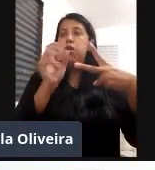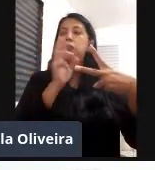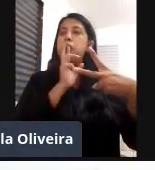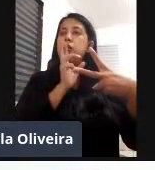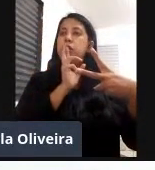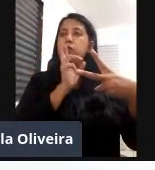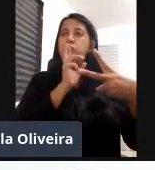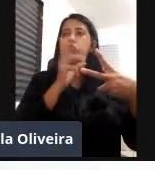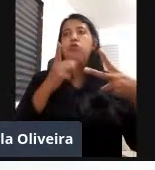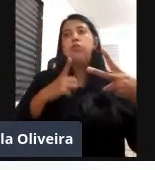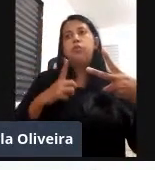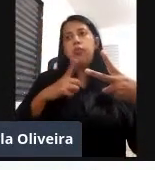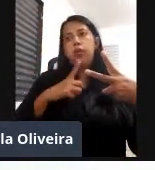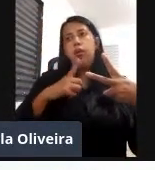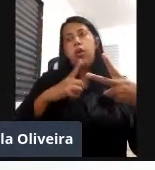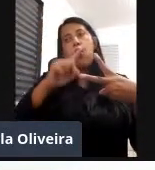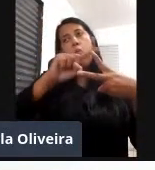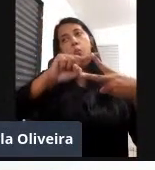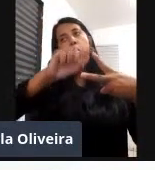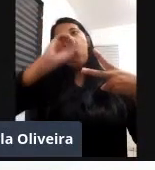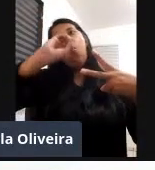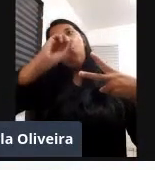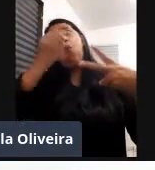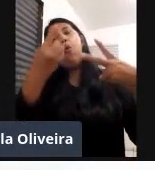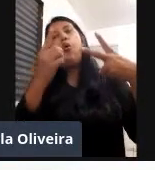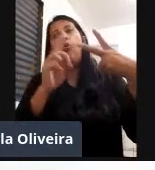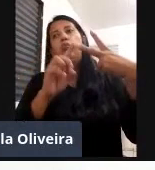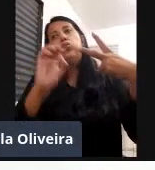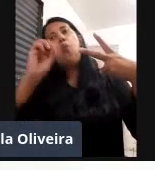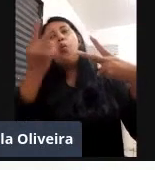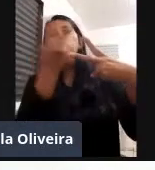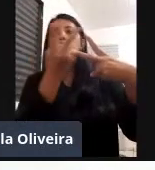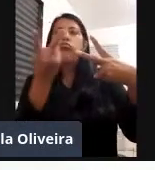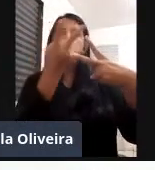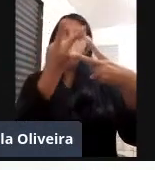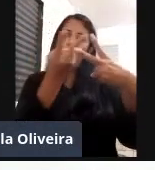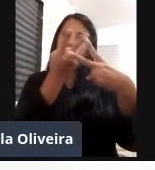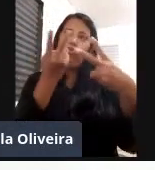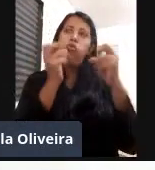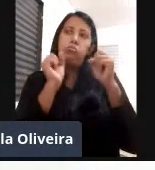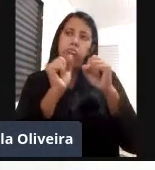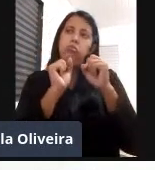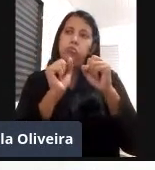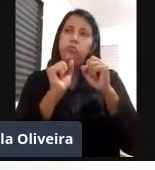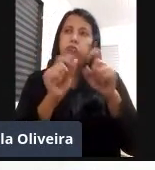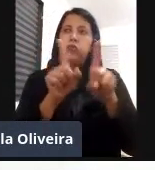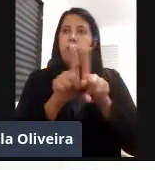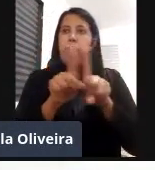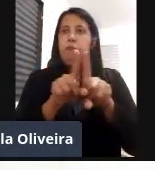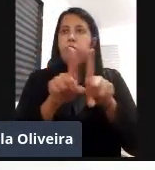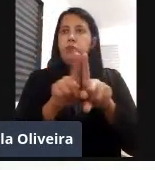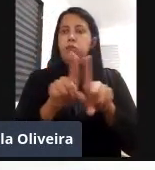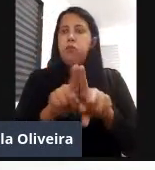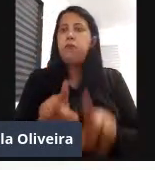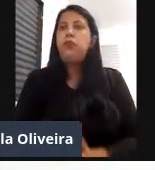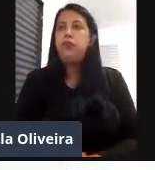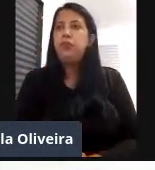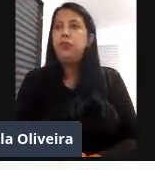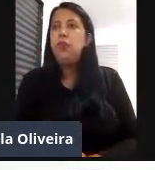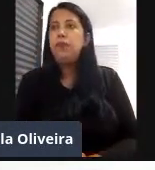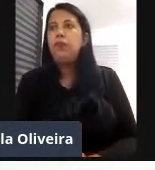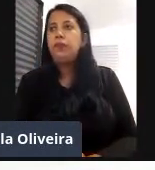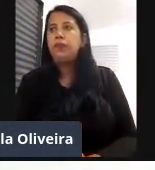pesquisa contenha, no mínimo, um dos dois termos. Ou um, ou outro, ou os dois termos, ele vai me